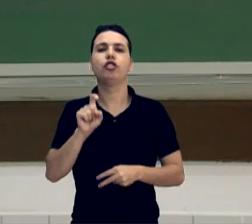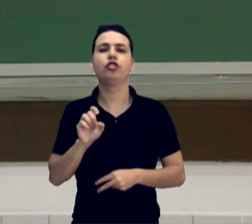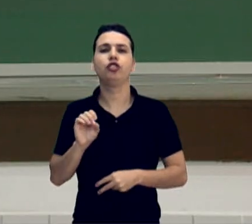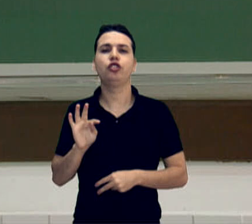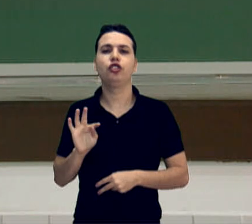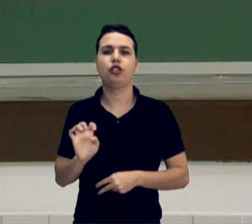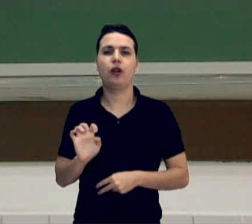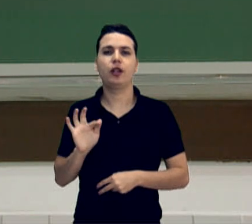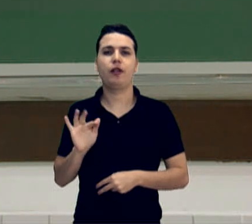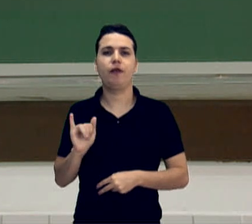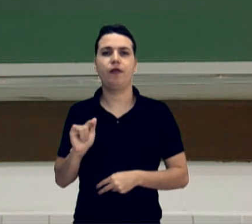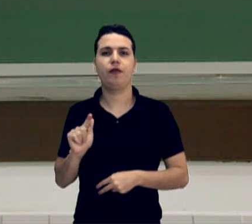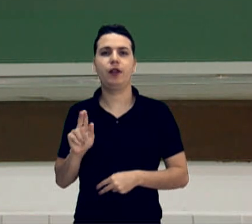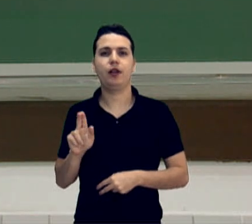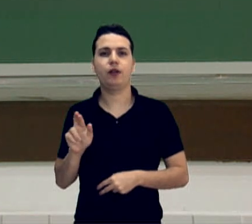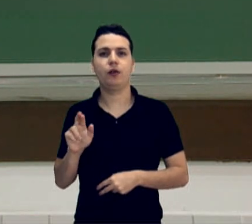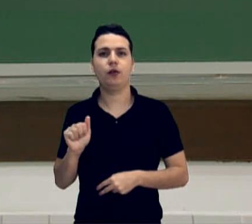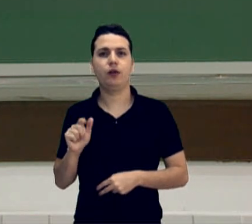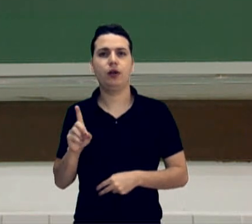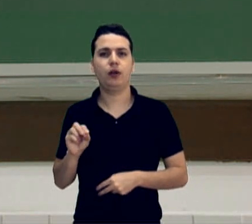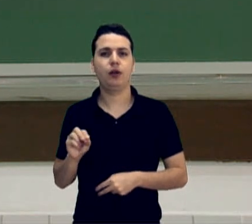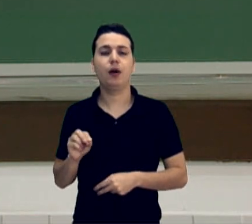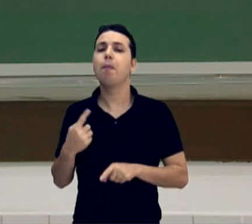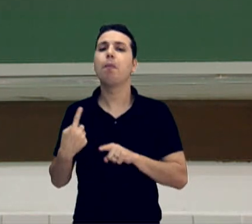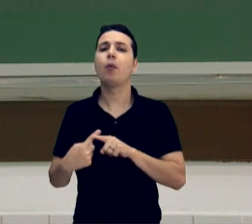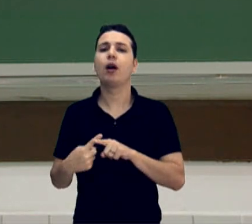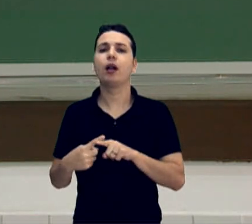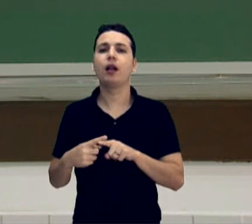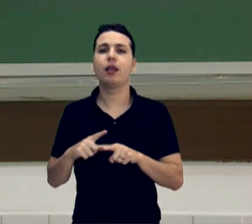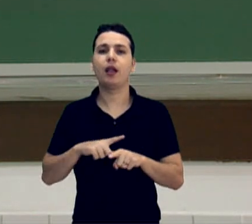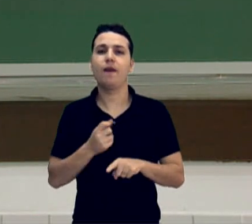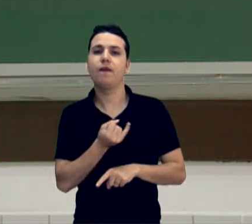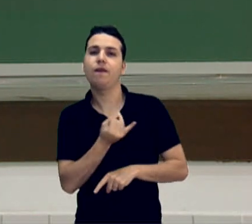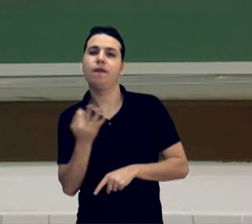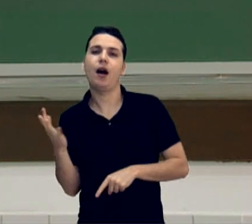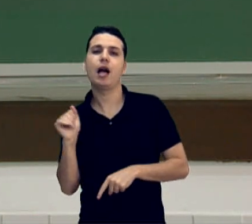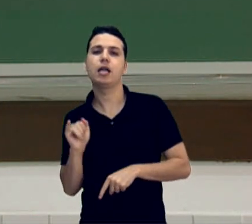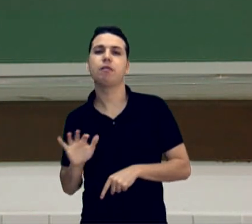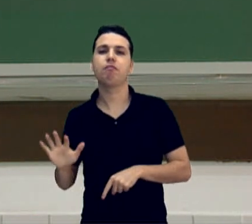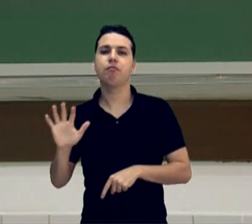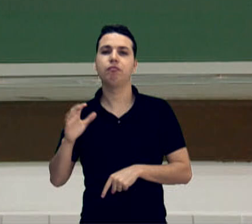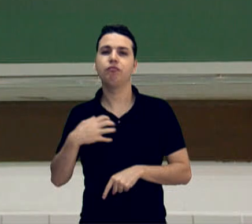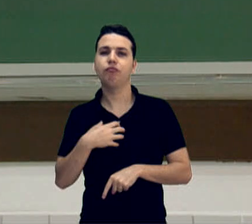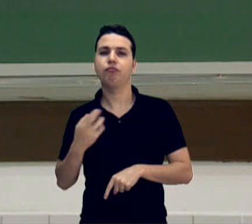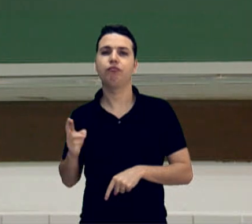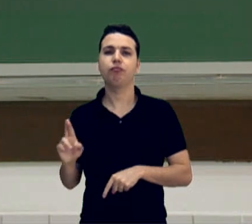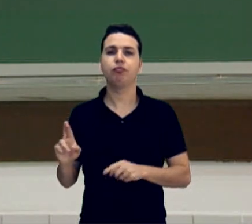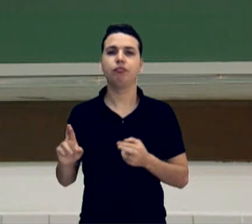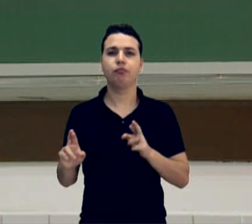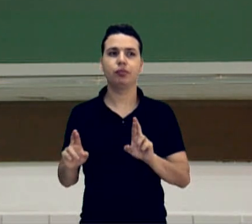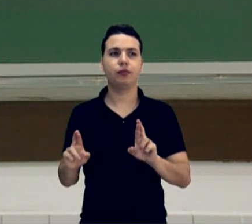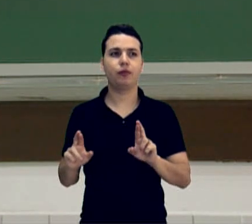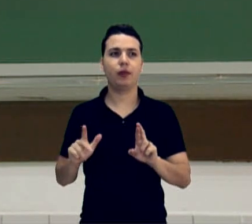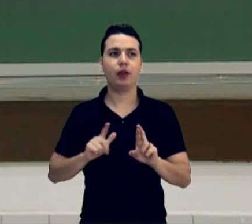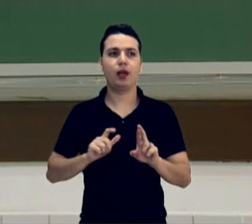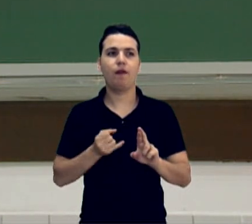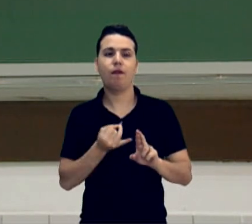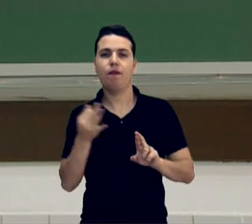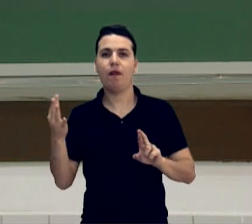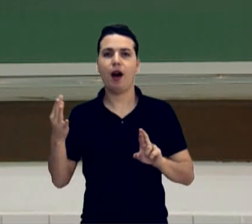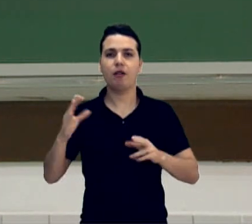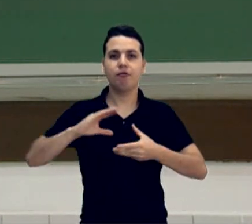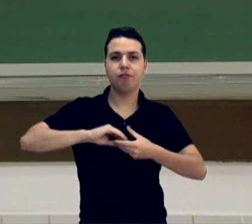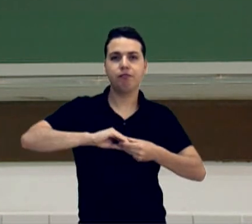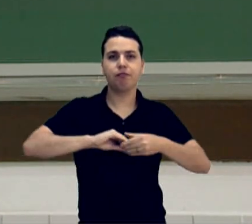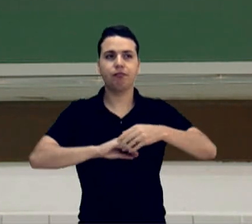figurado. Figurado, porque são várias figuras, a gente chama assim, né? Então, são várias pegadas, né? Conforme